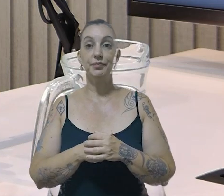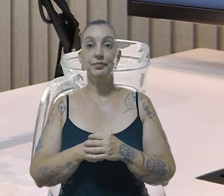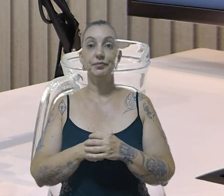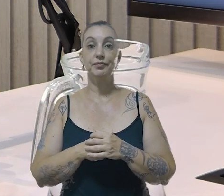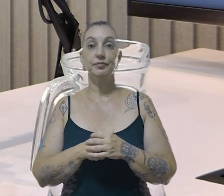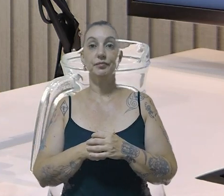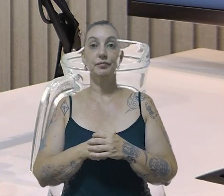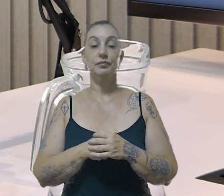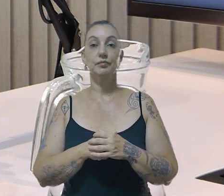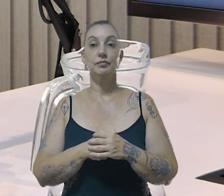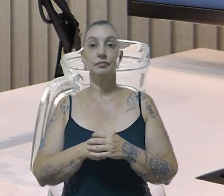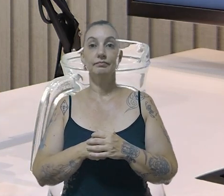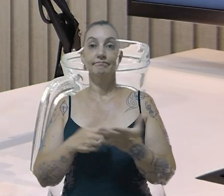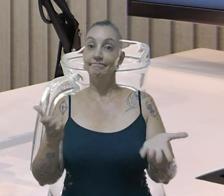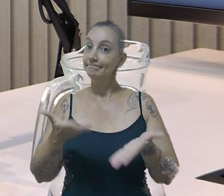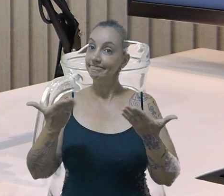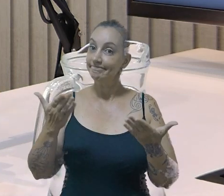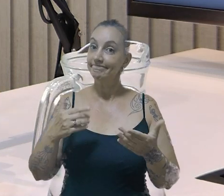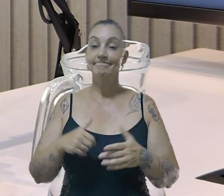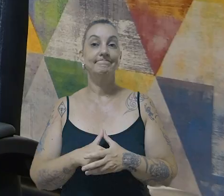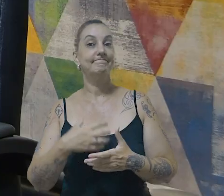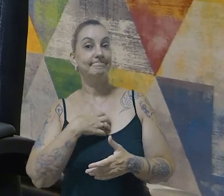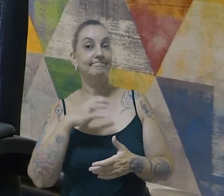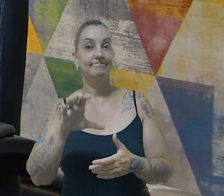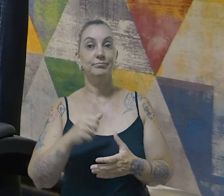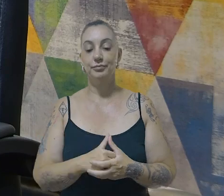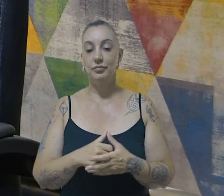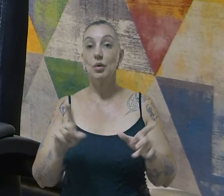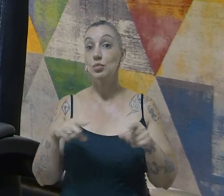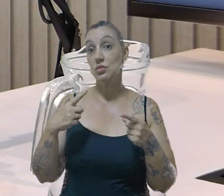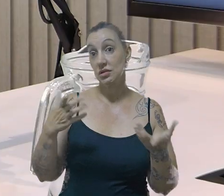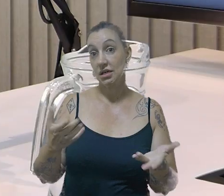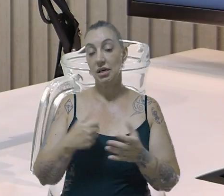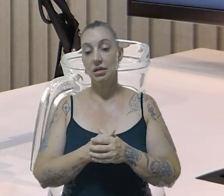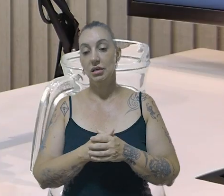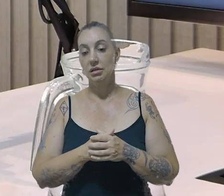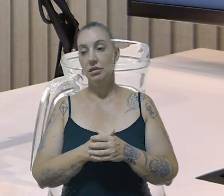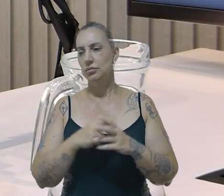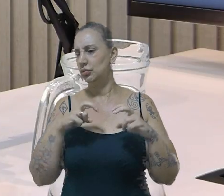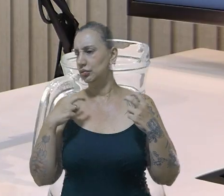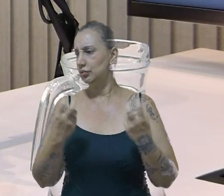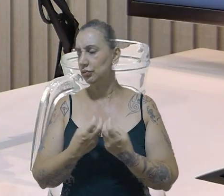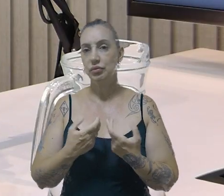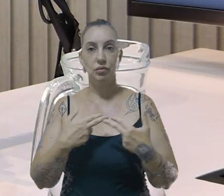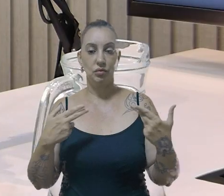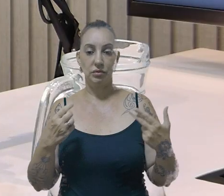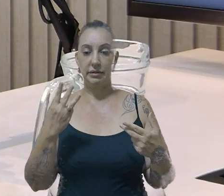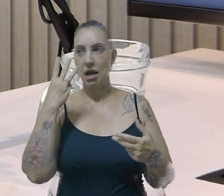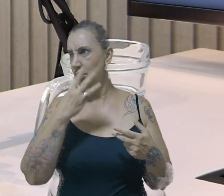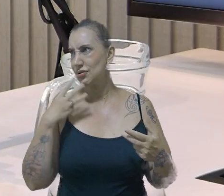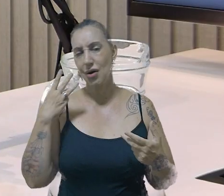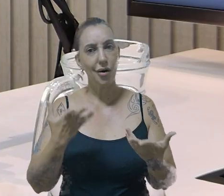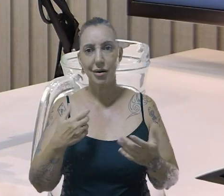é se vira nos 30 e faz a parada é elenco grande peça de 3 horas